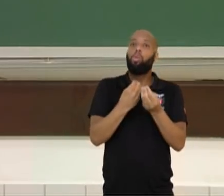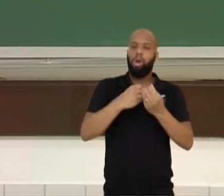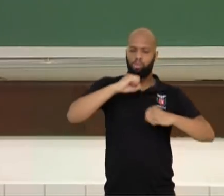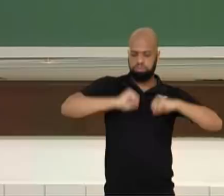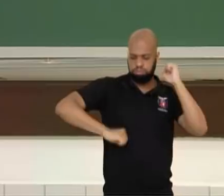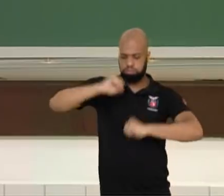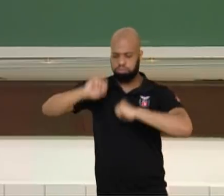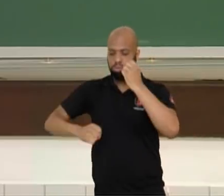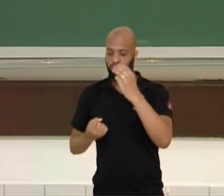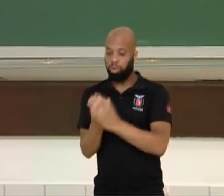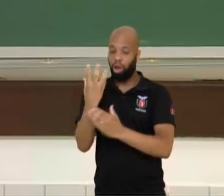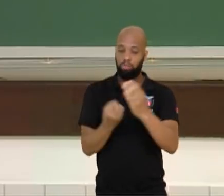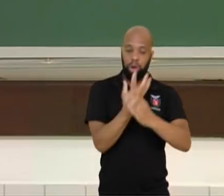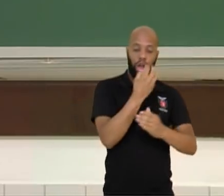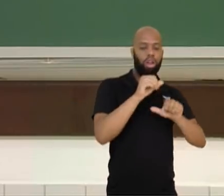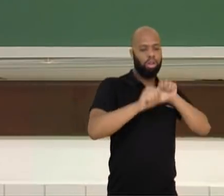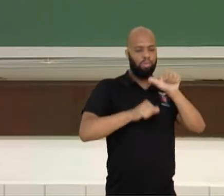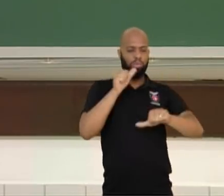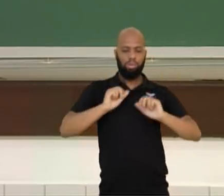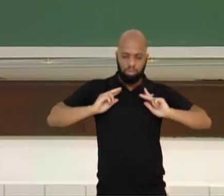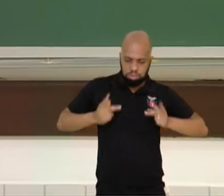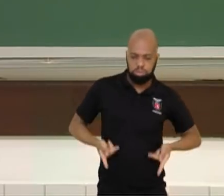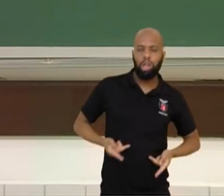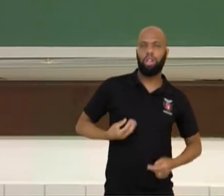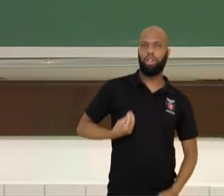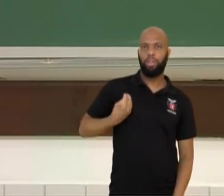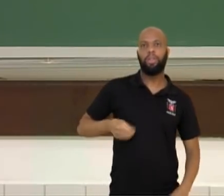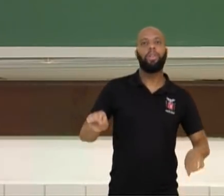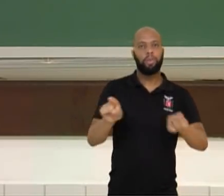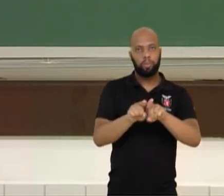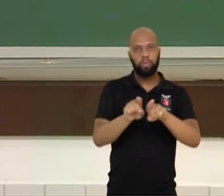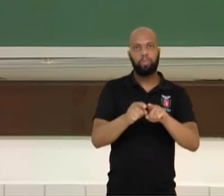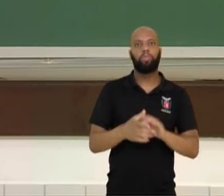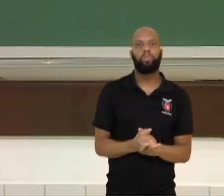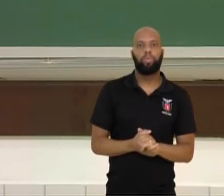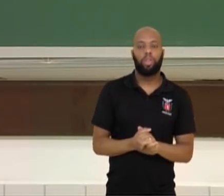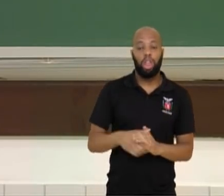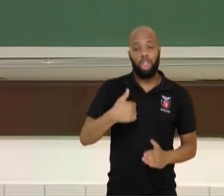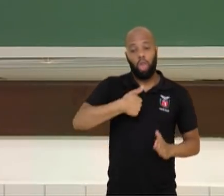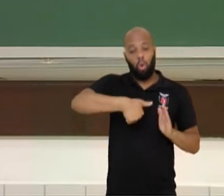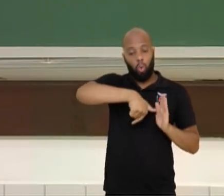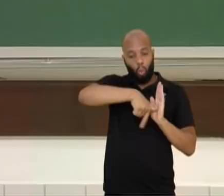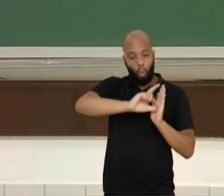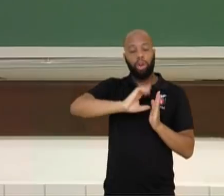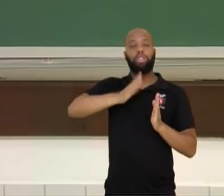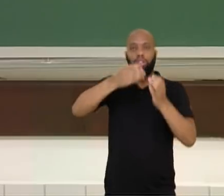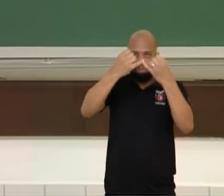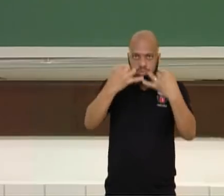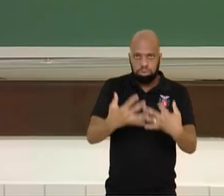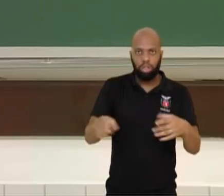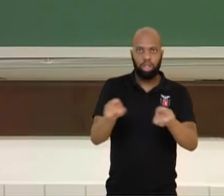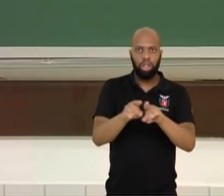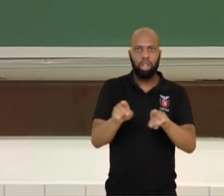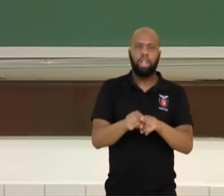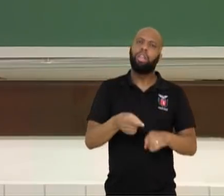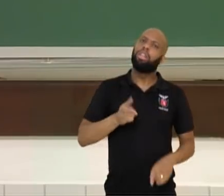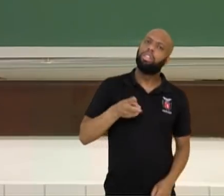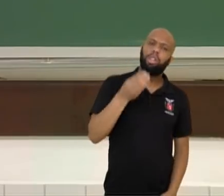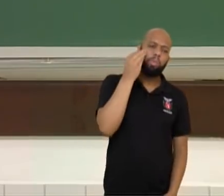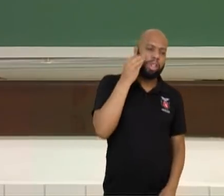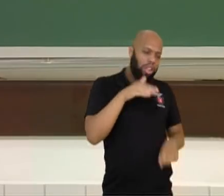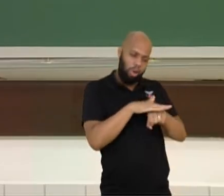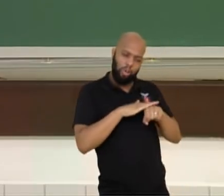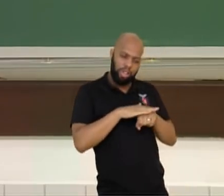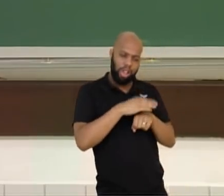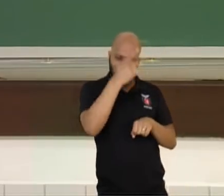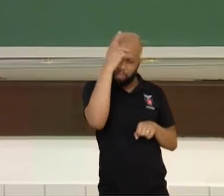sendo desenvolvidas, mudou muita coisa na vida das pessoas também. E como eu já tinha comentado na aula passada com vocês, procurem falar com as pessoas mais